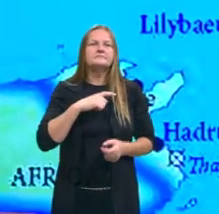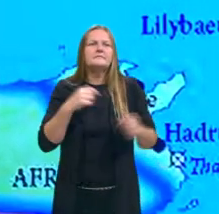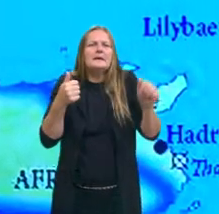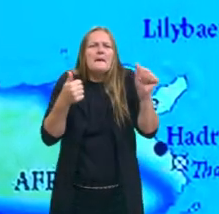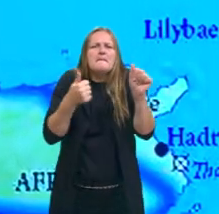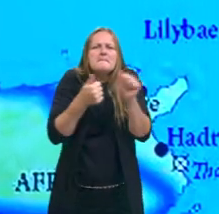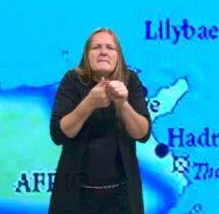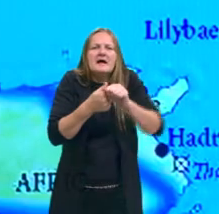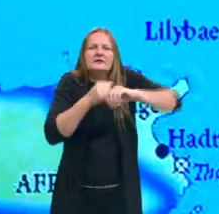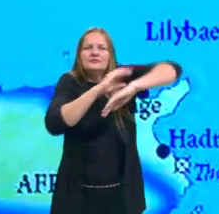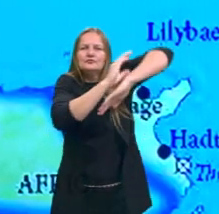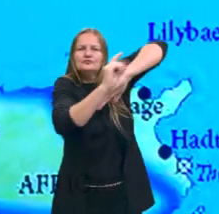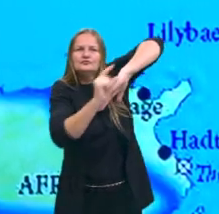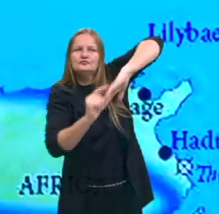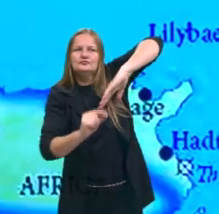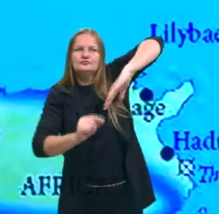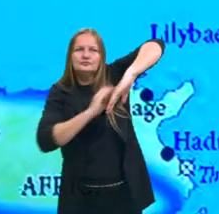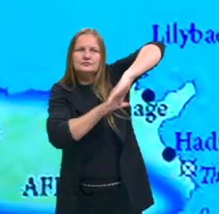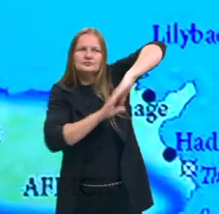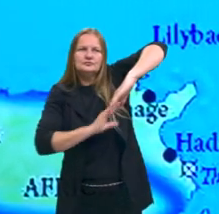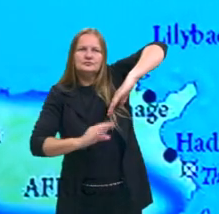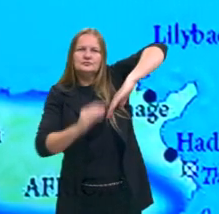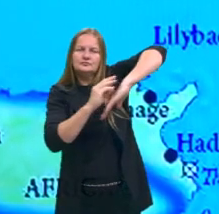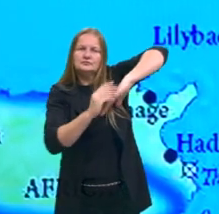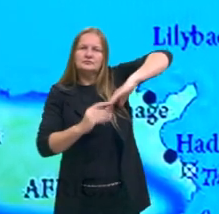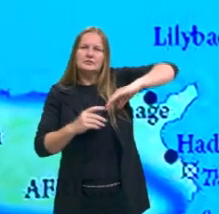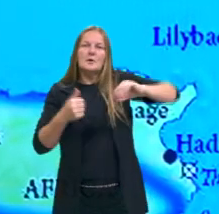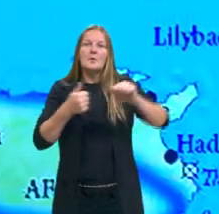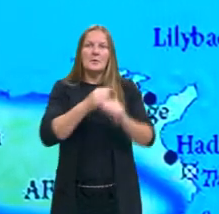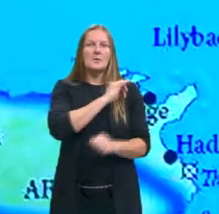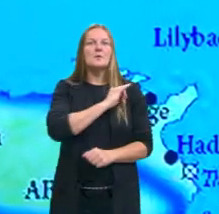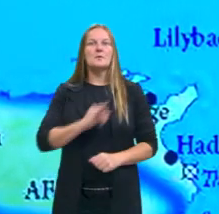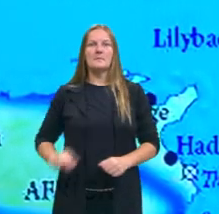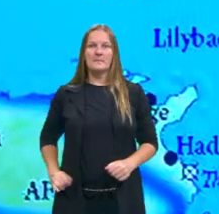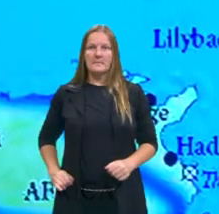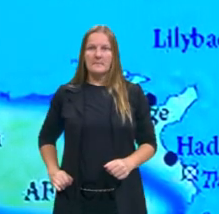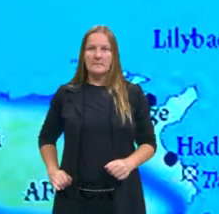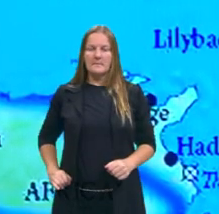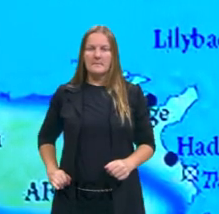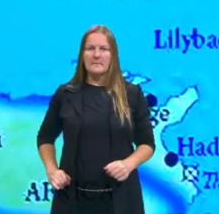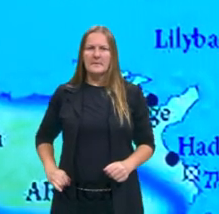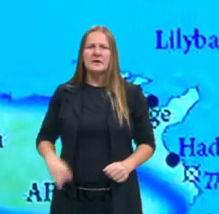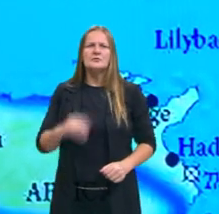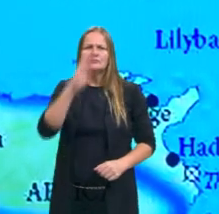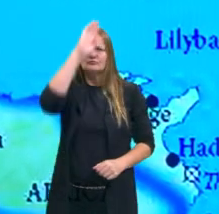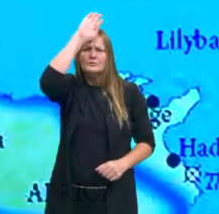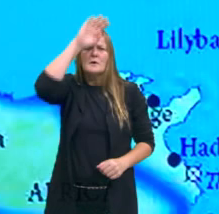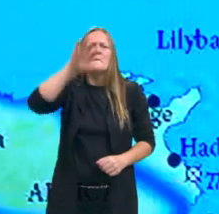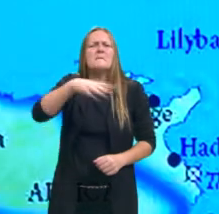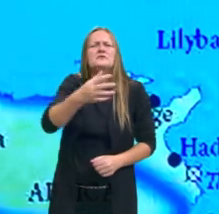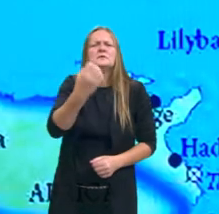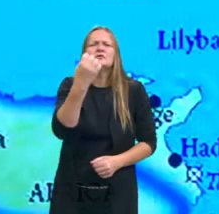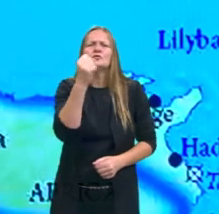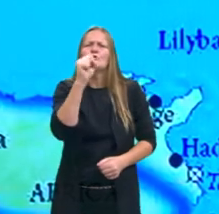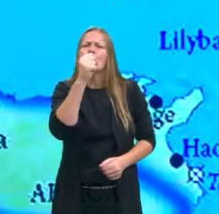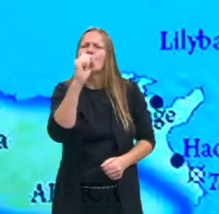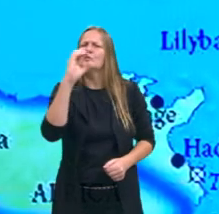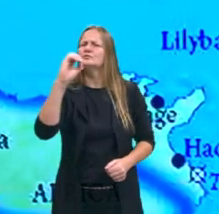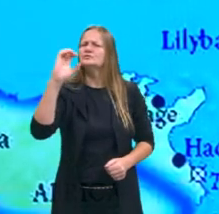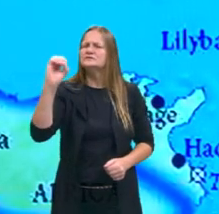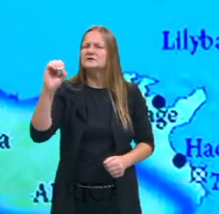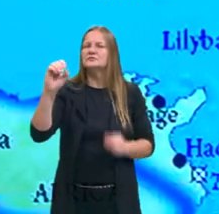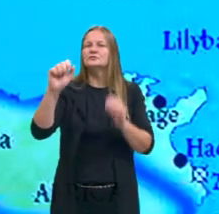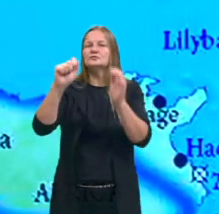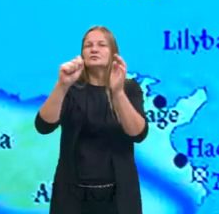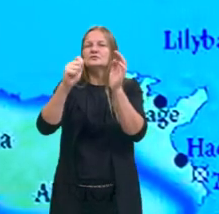aí que tudo começou aí que começa a história do Império Romano no ano 800 antes de Cristo aí